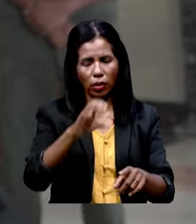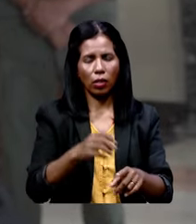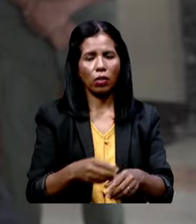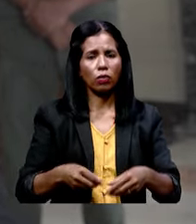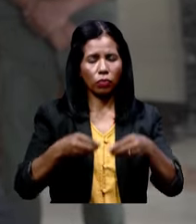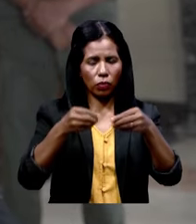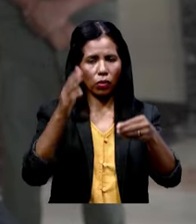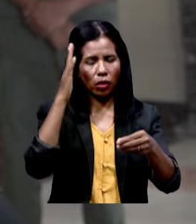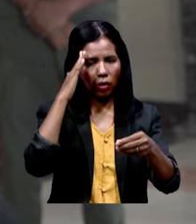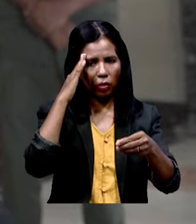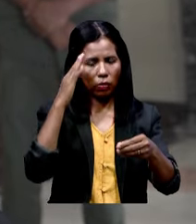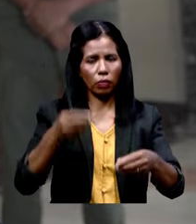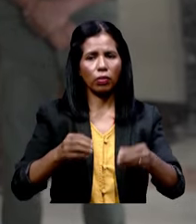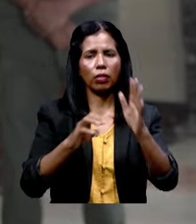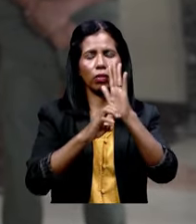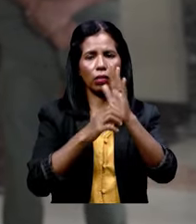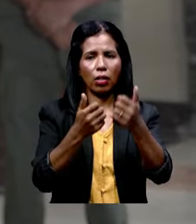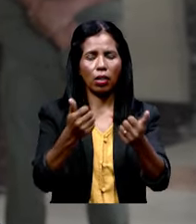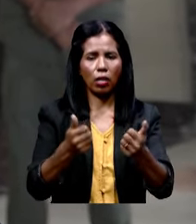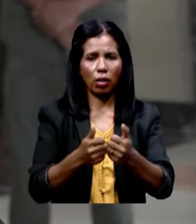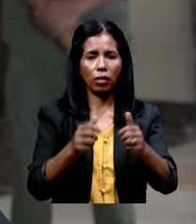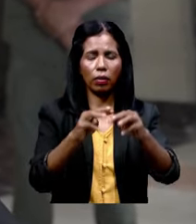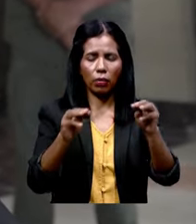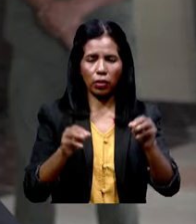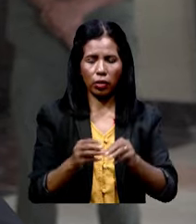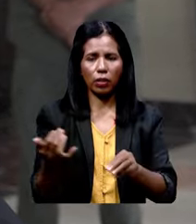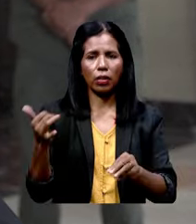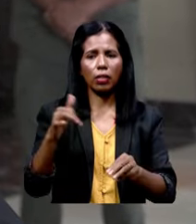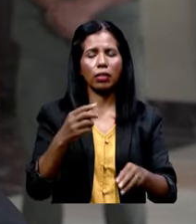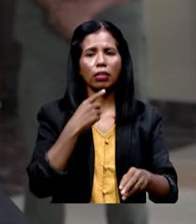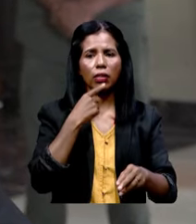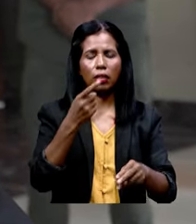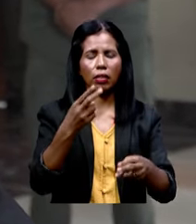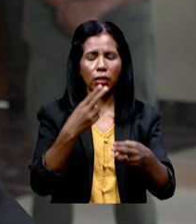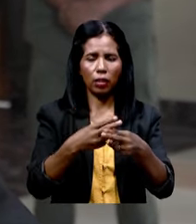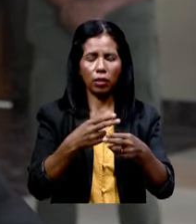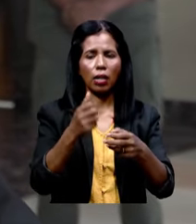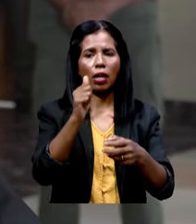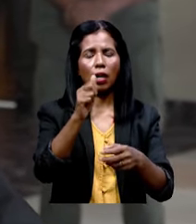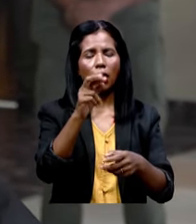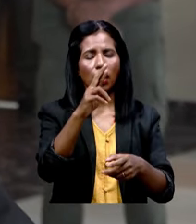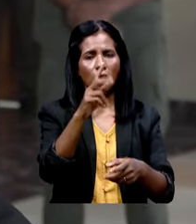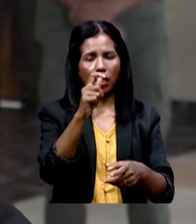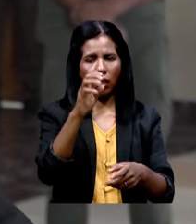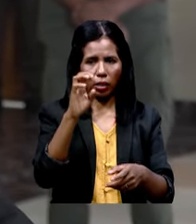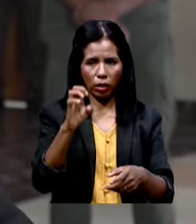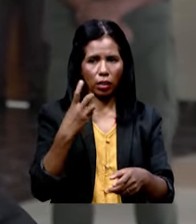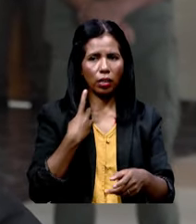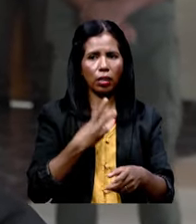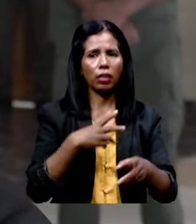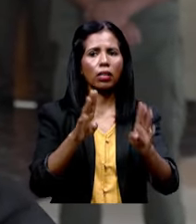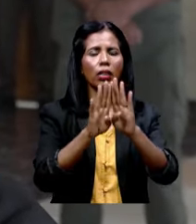influencia, motiva a arte sirané, se terminar a arte, então, e de logo